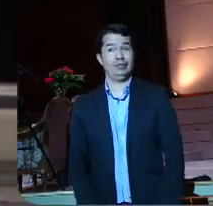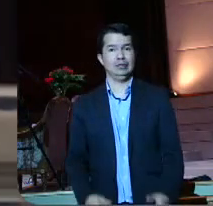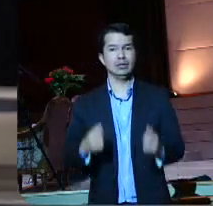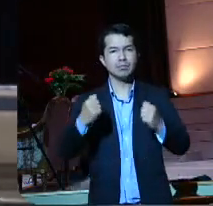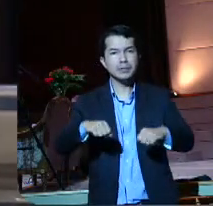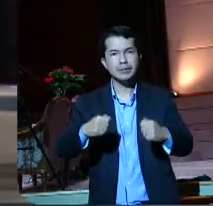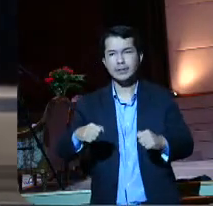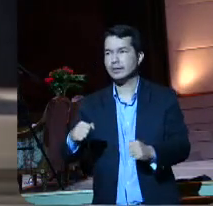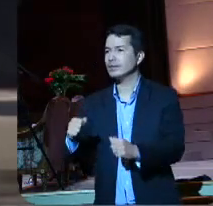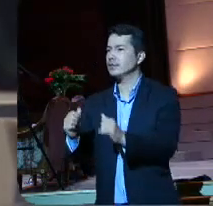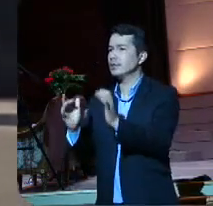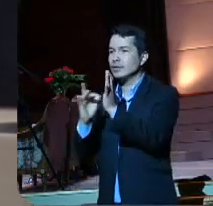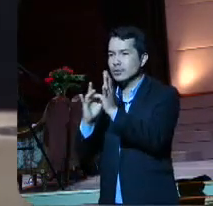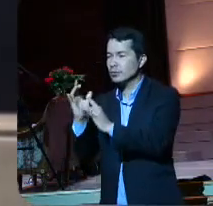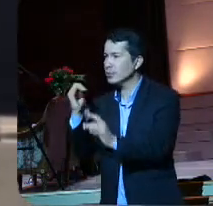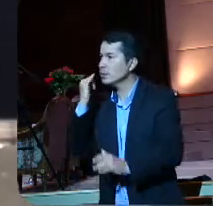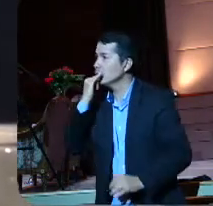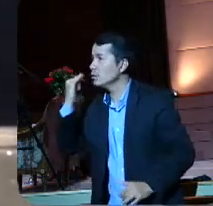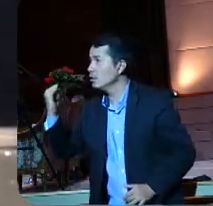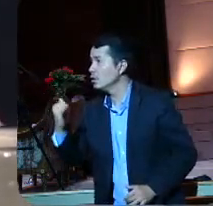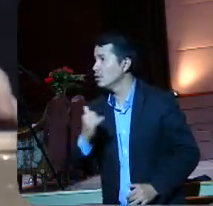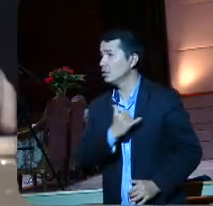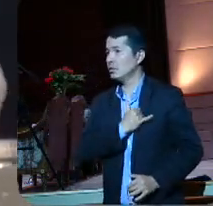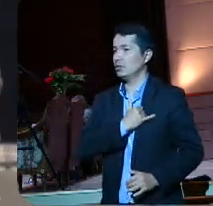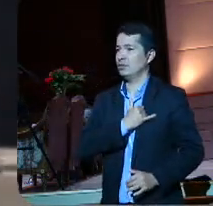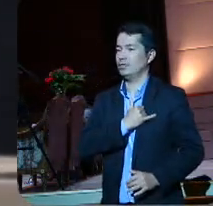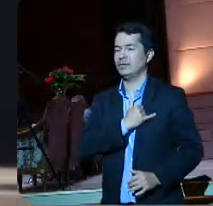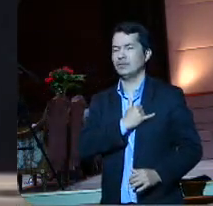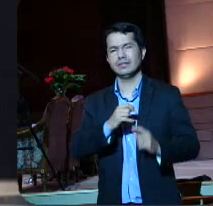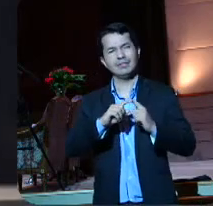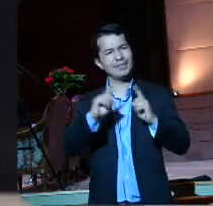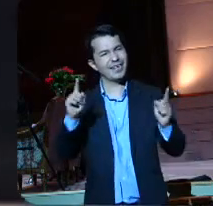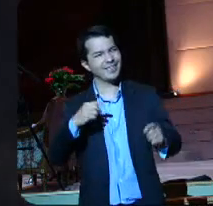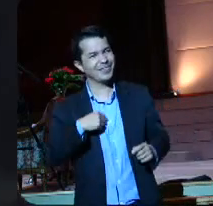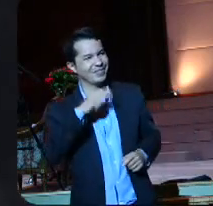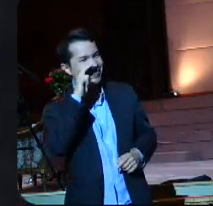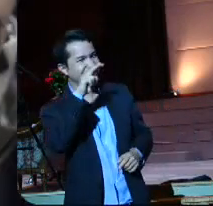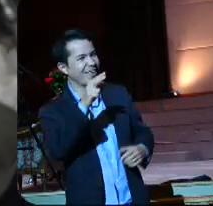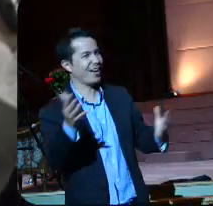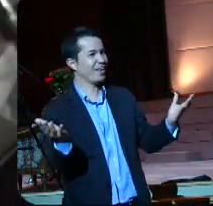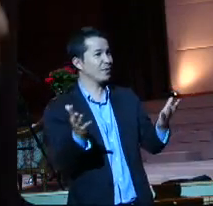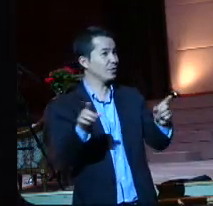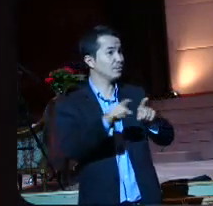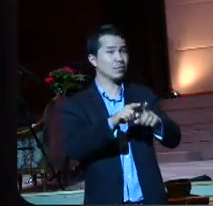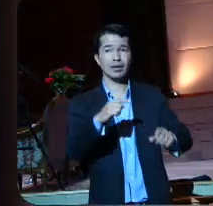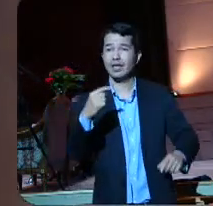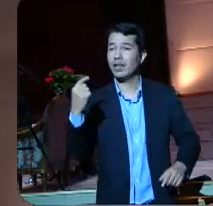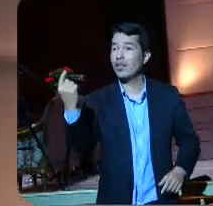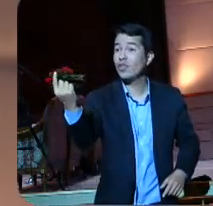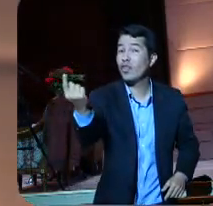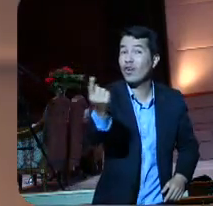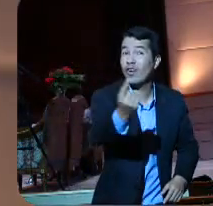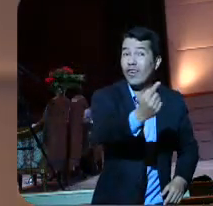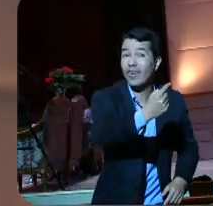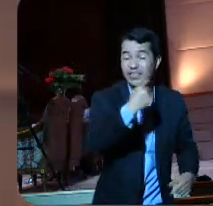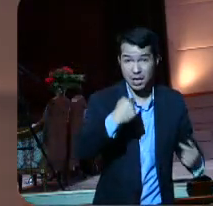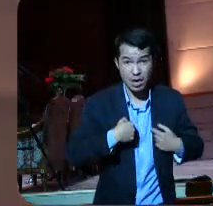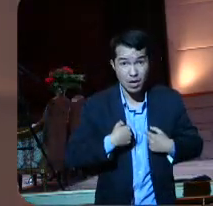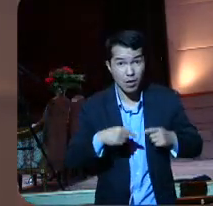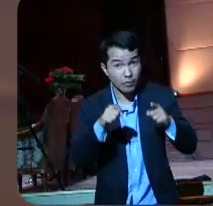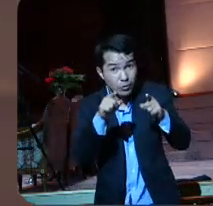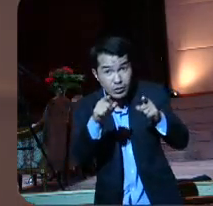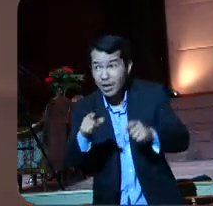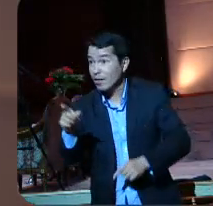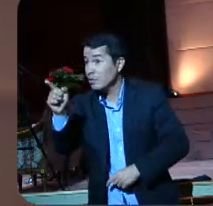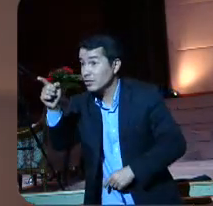eu vejo uma das coisas lindas da vida cristã, é que quantas vezes